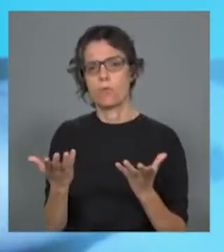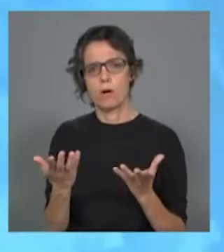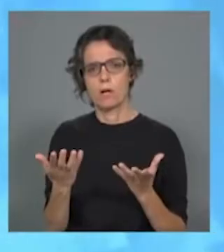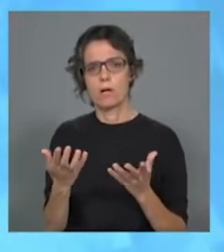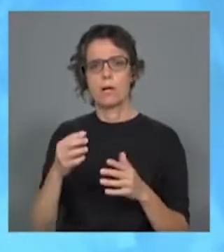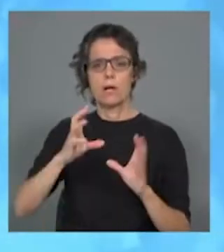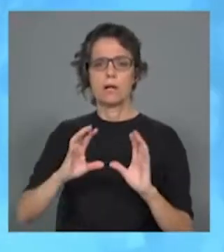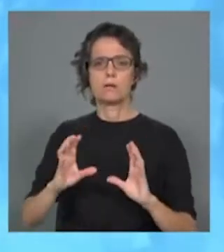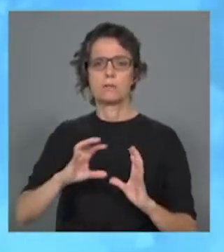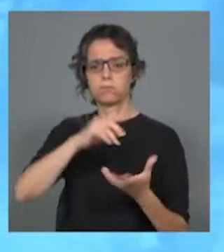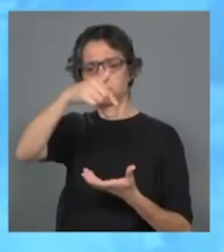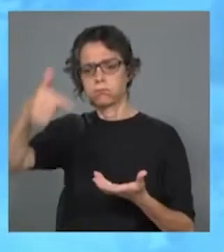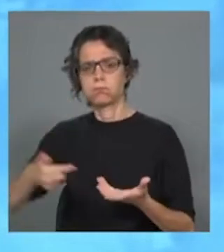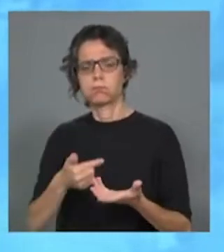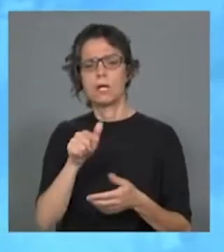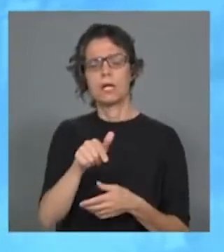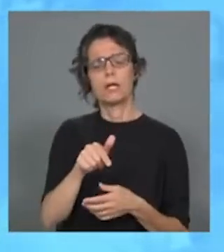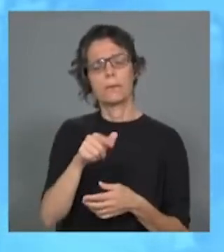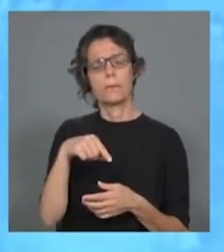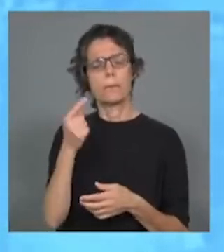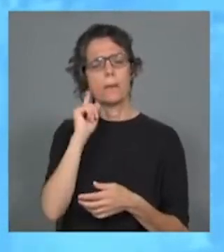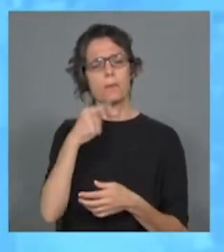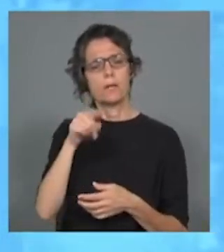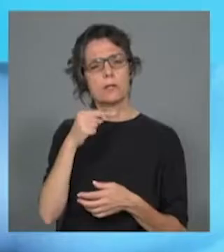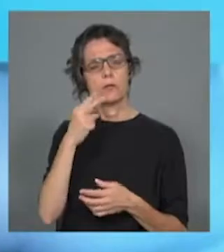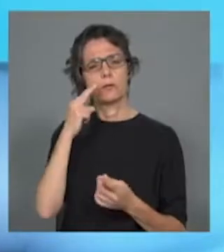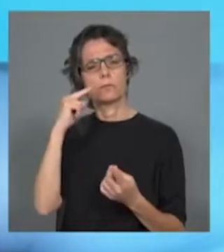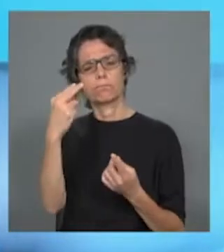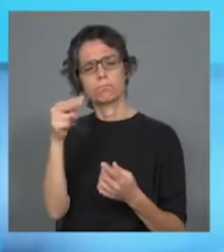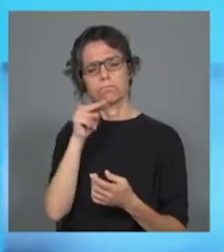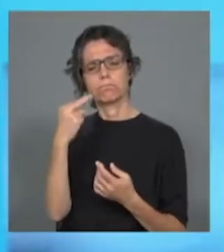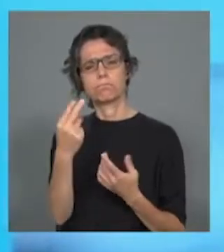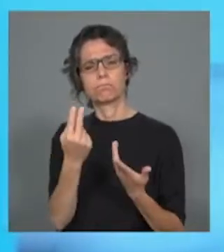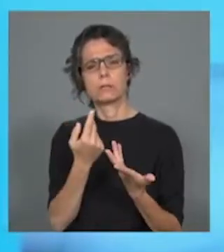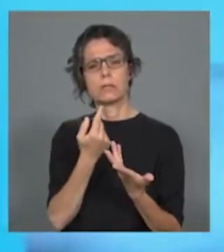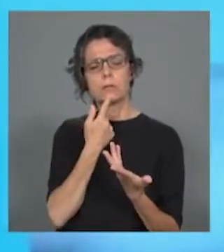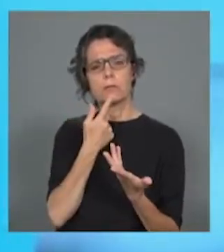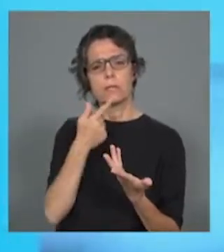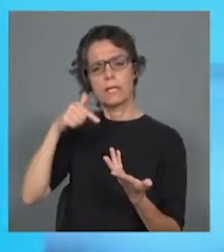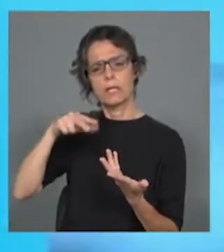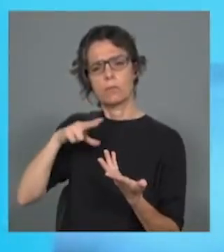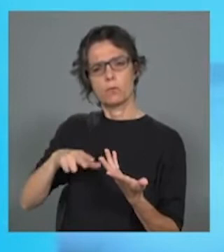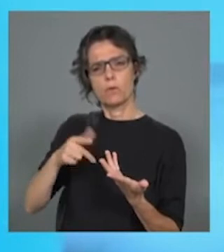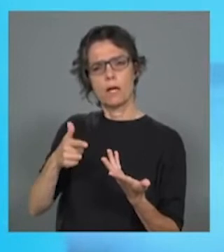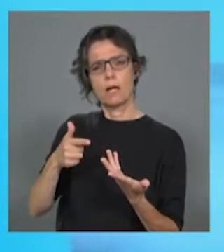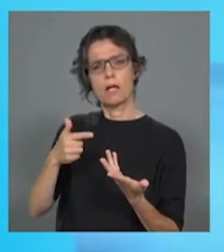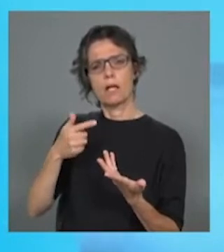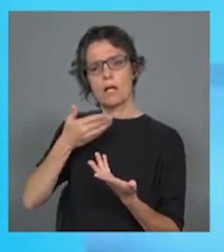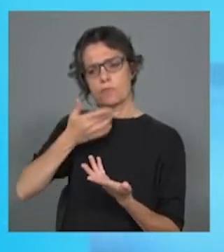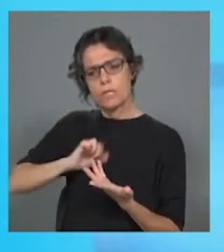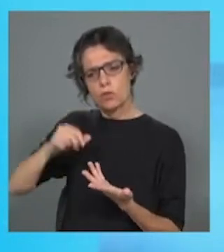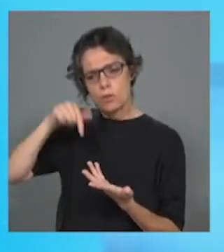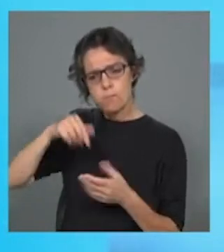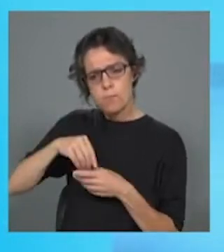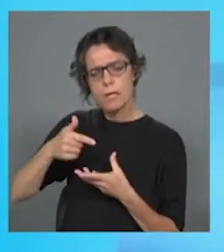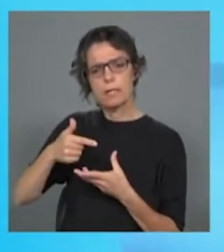mundo. Temos que ter e guardar sempre esta noção de escala, em que aquilo que experimentamos no nosso país não é propriamente a